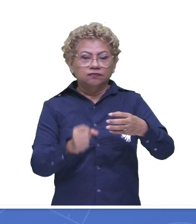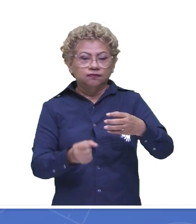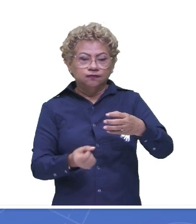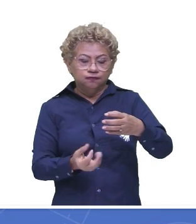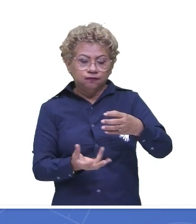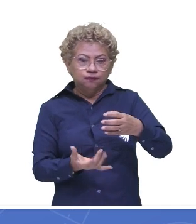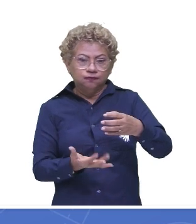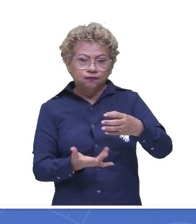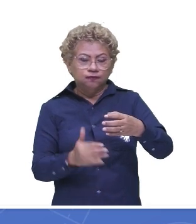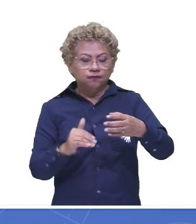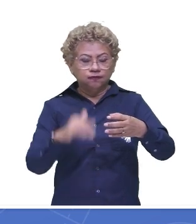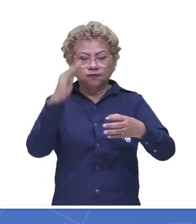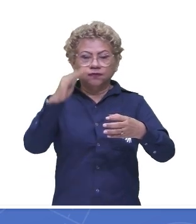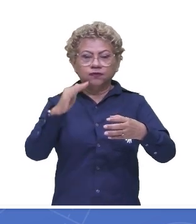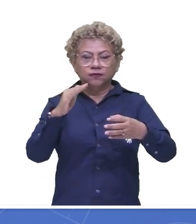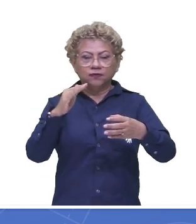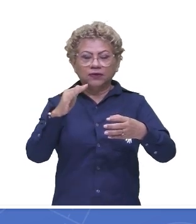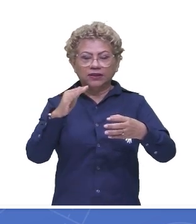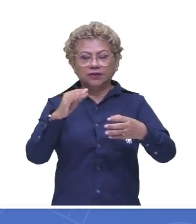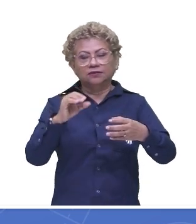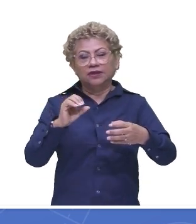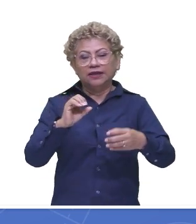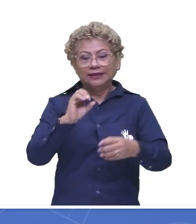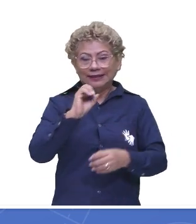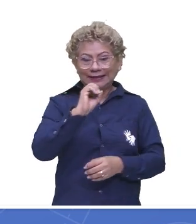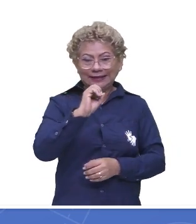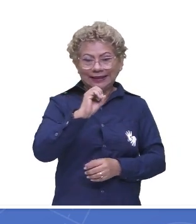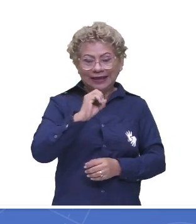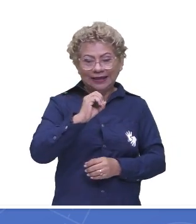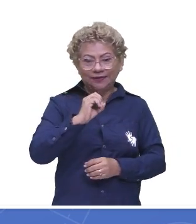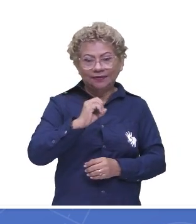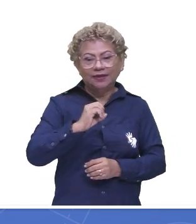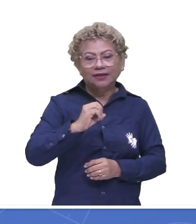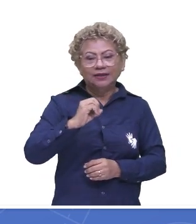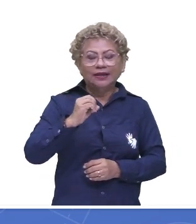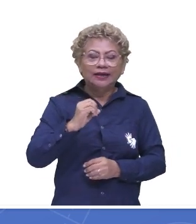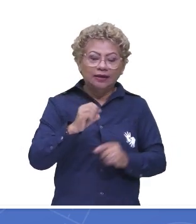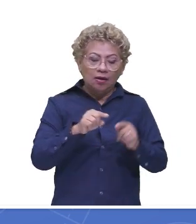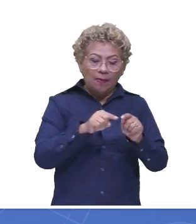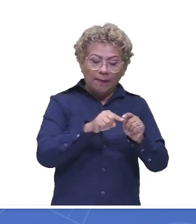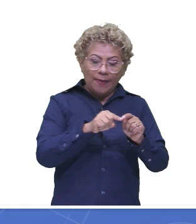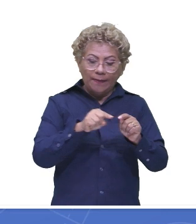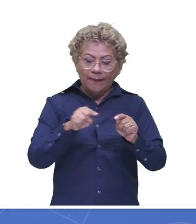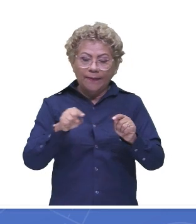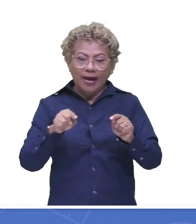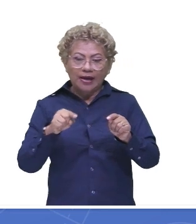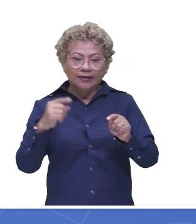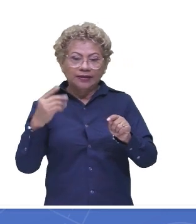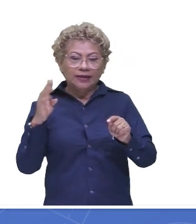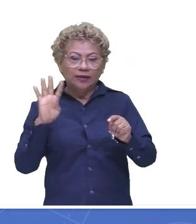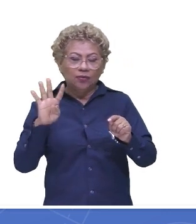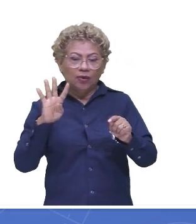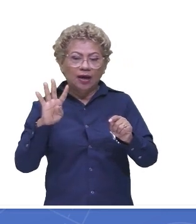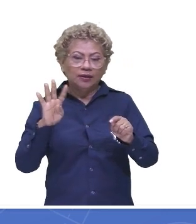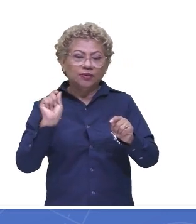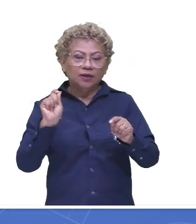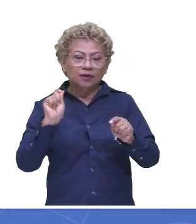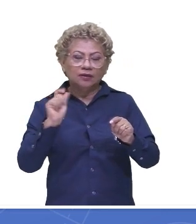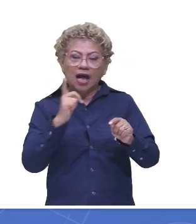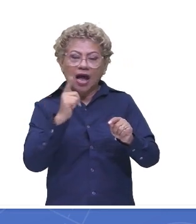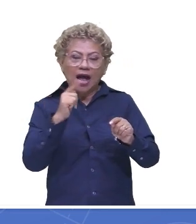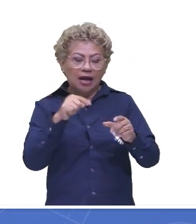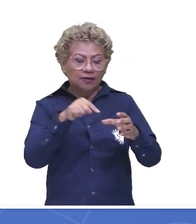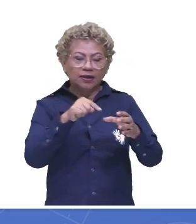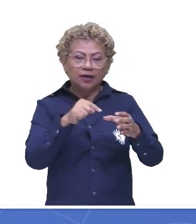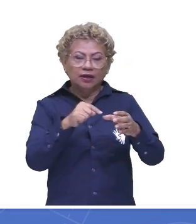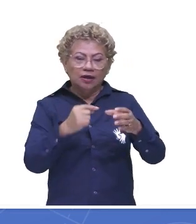só, de zero, quando ele sai de zero até 4 graus Celsius, a água, ela contrai, ou seja, ela diminui,